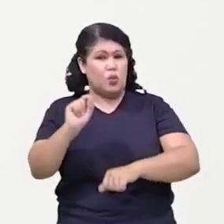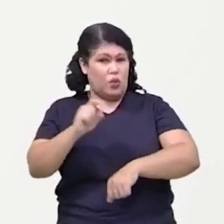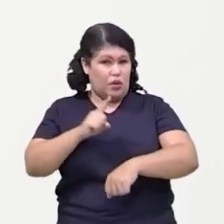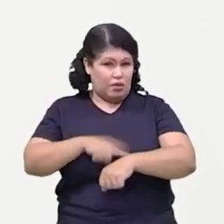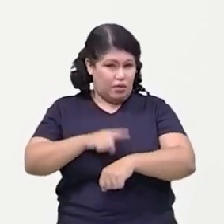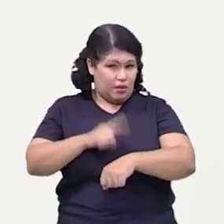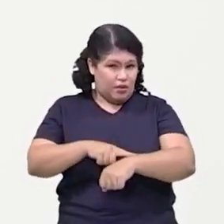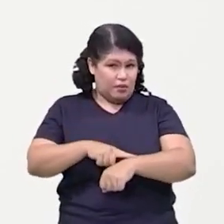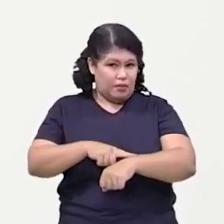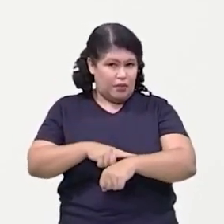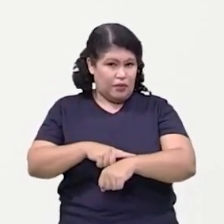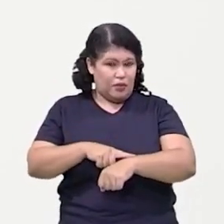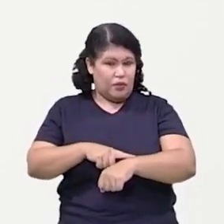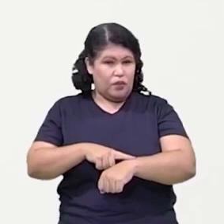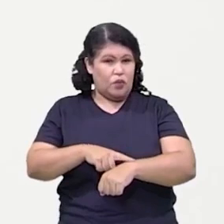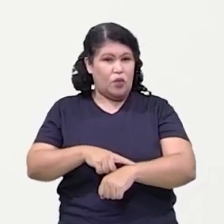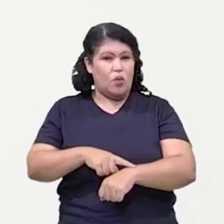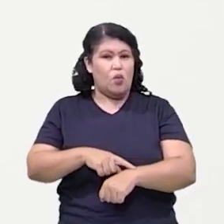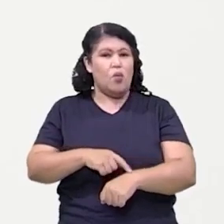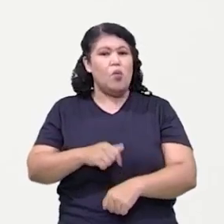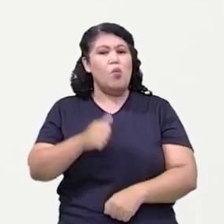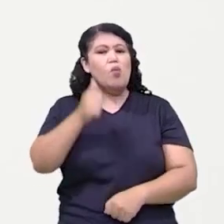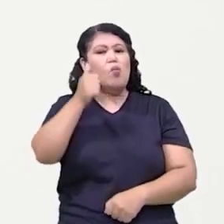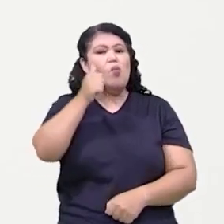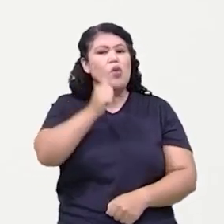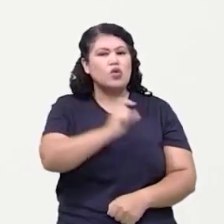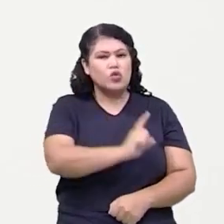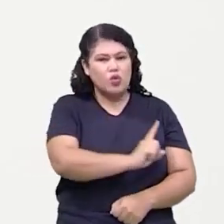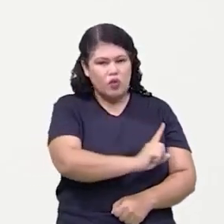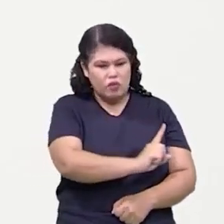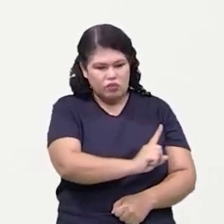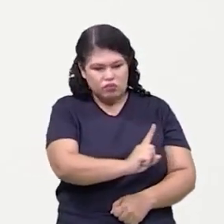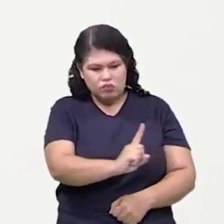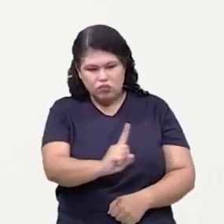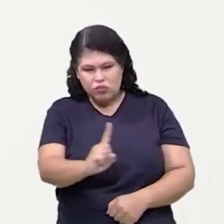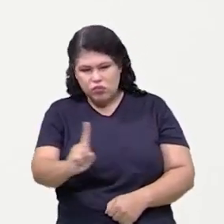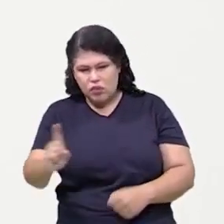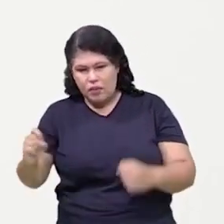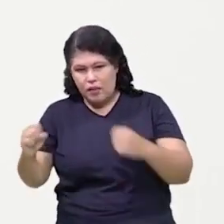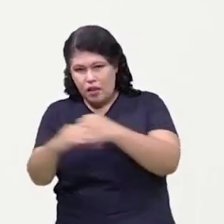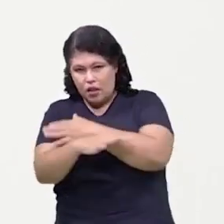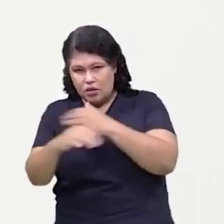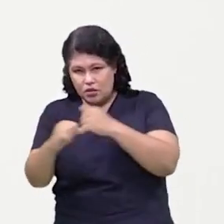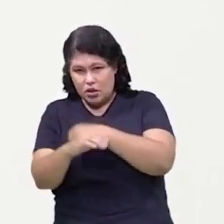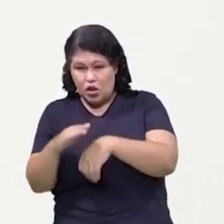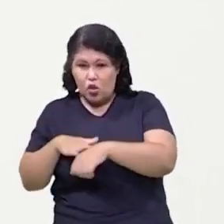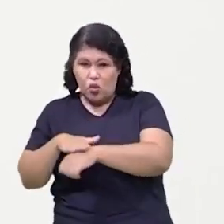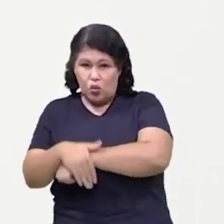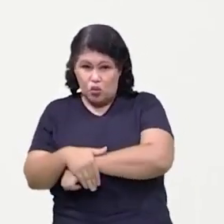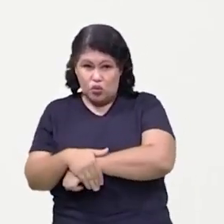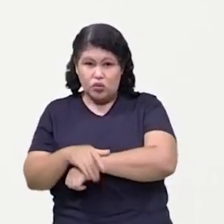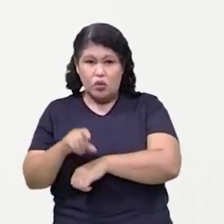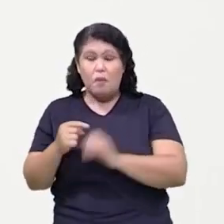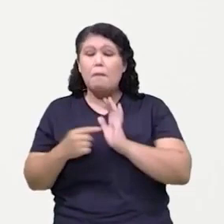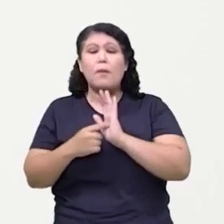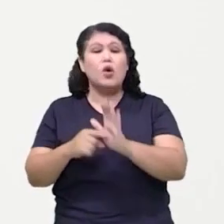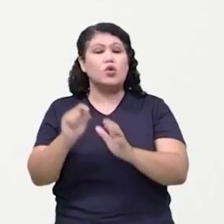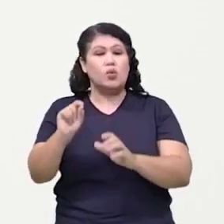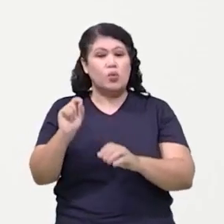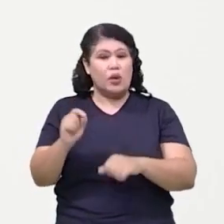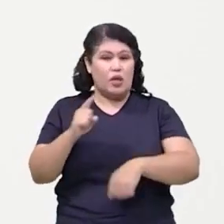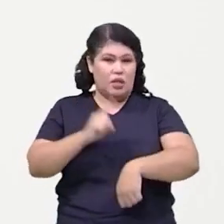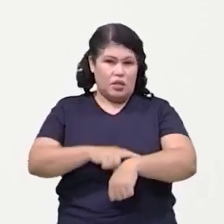tempo. Uma jovem saía pela cidade. Circunstância de tempo, ok? Ficou